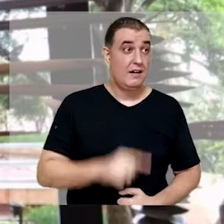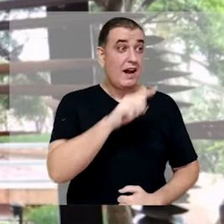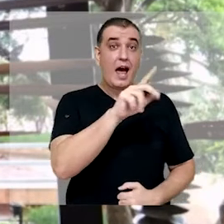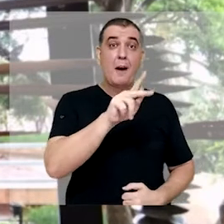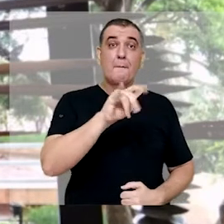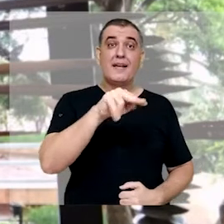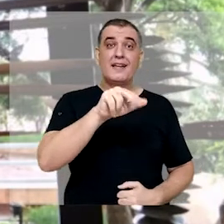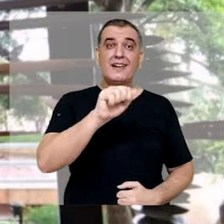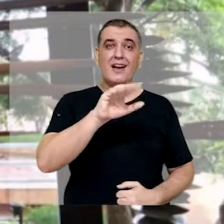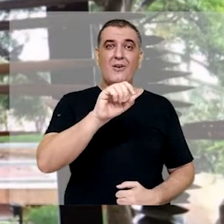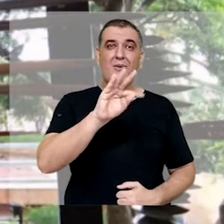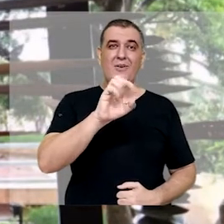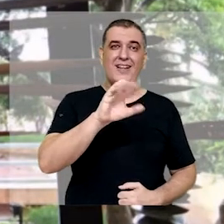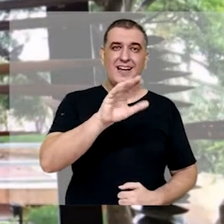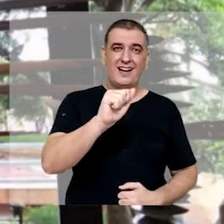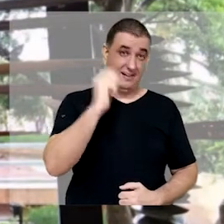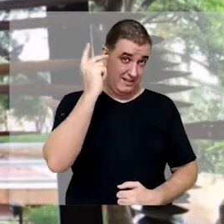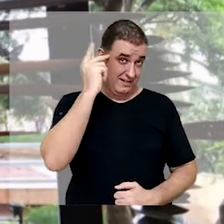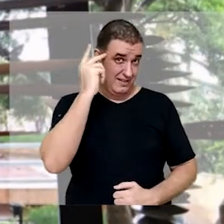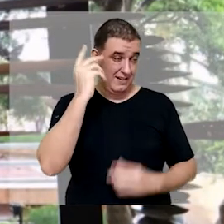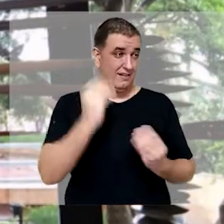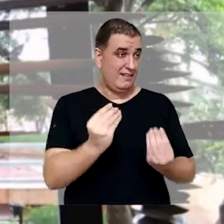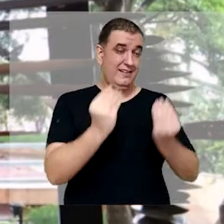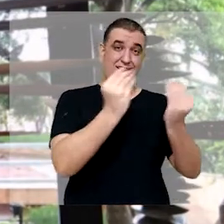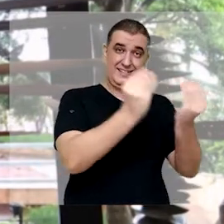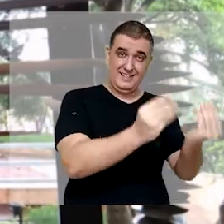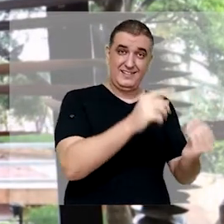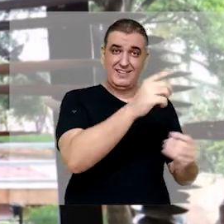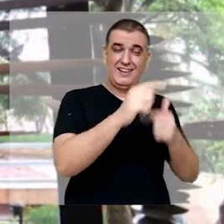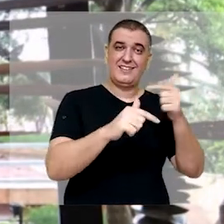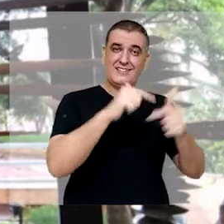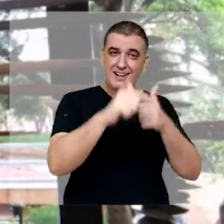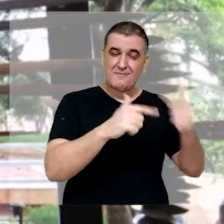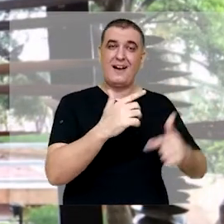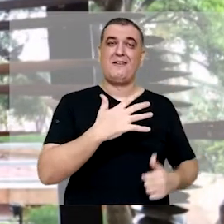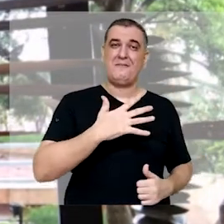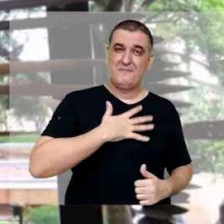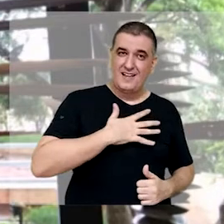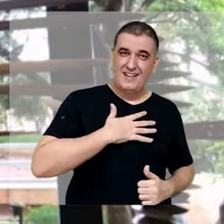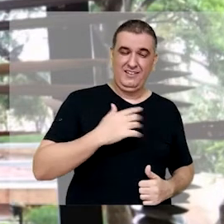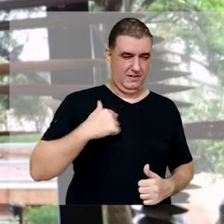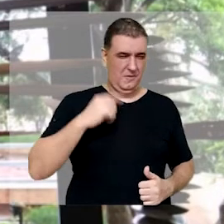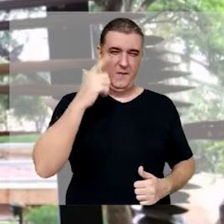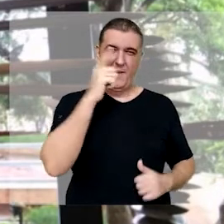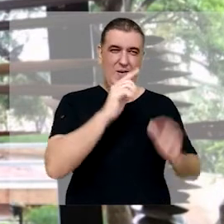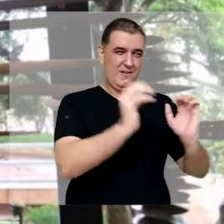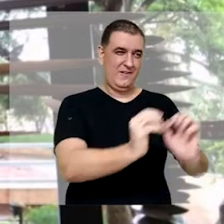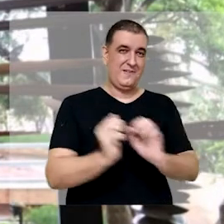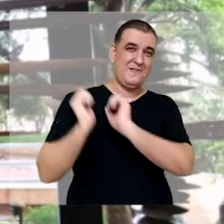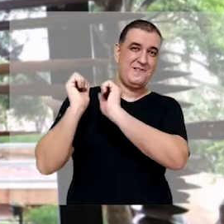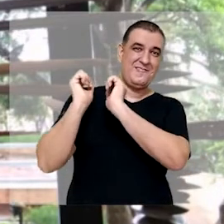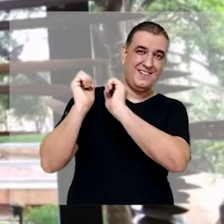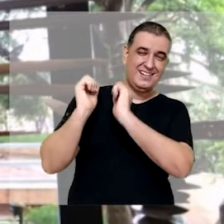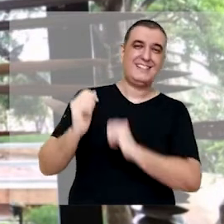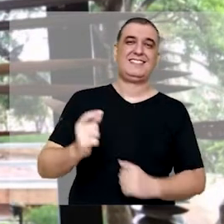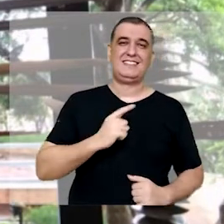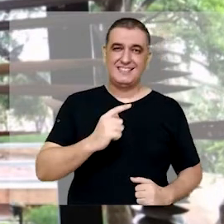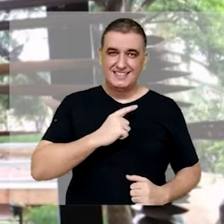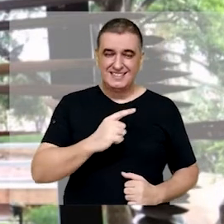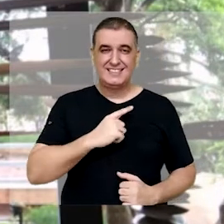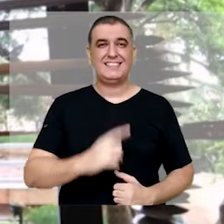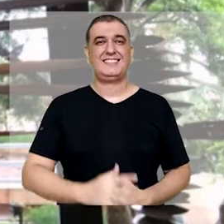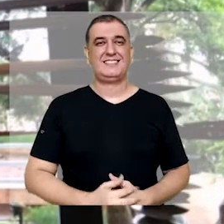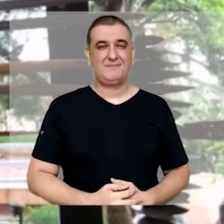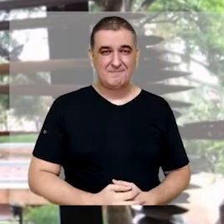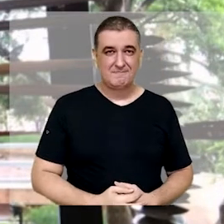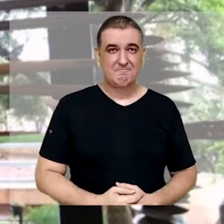acervo. A Pinacoteca do Estado, quando eu ganhei o prêmio da arte contemporânea, o Salão de Arte Contemporânea,